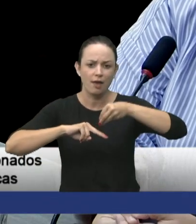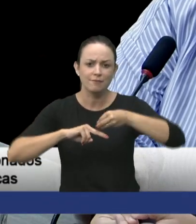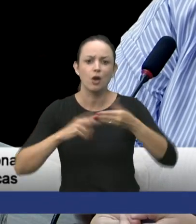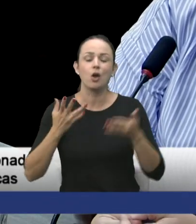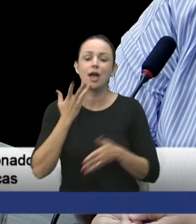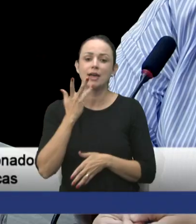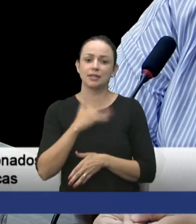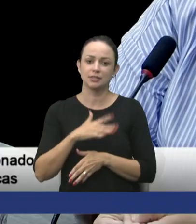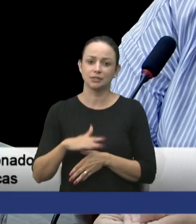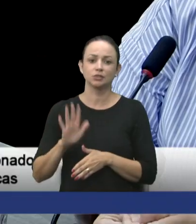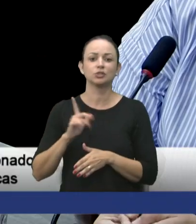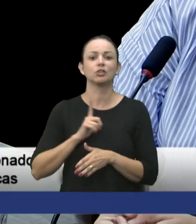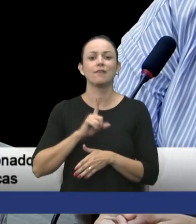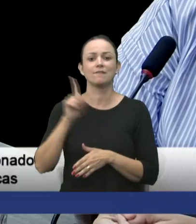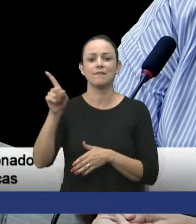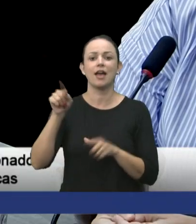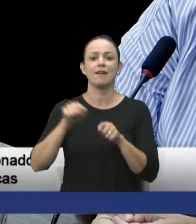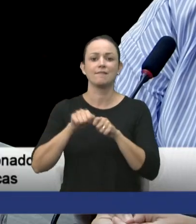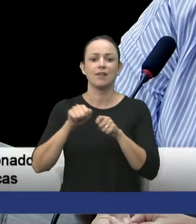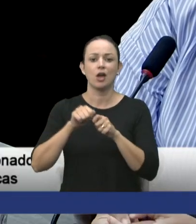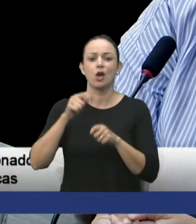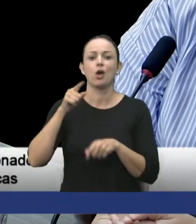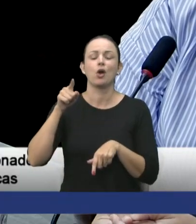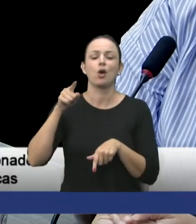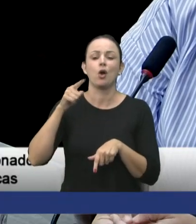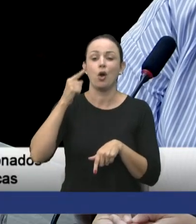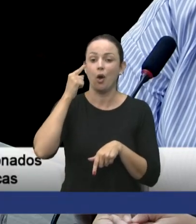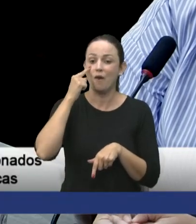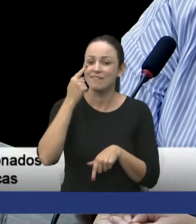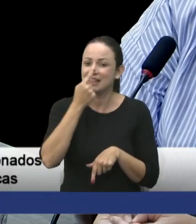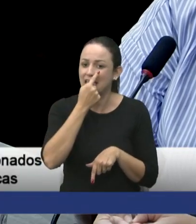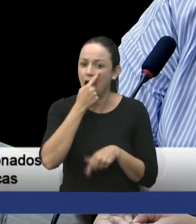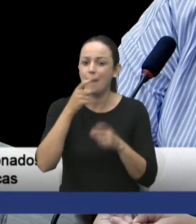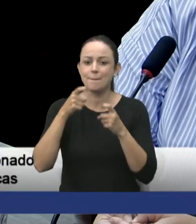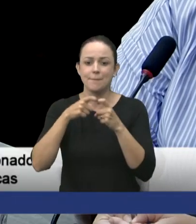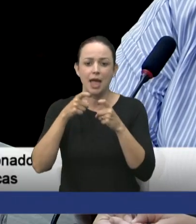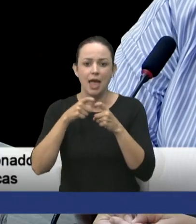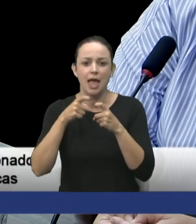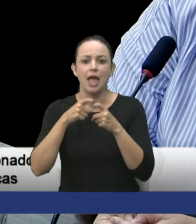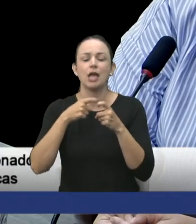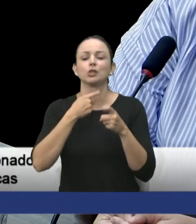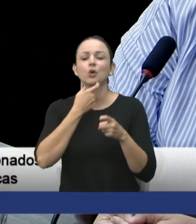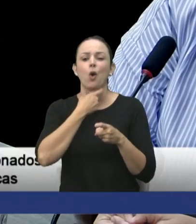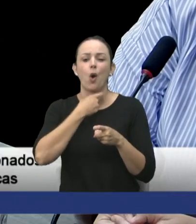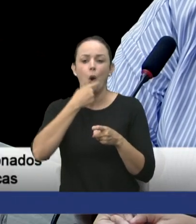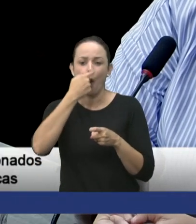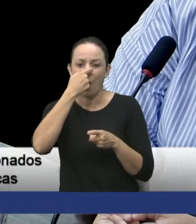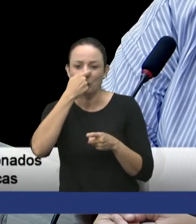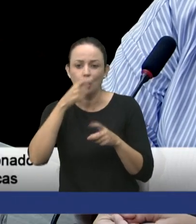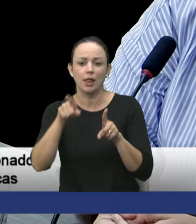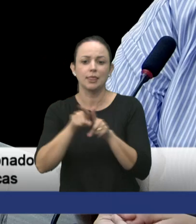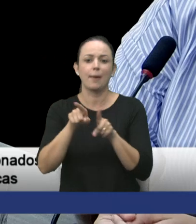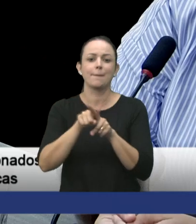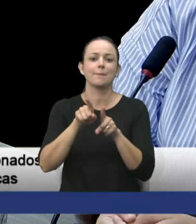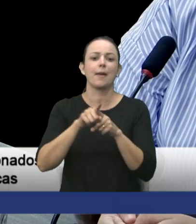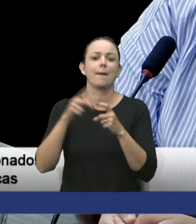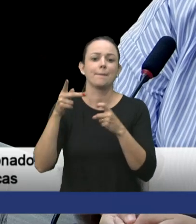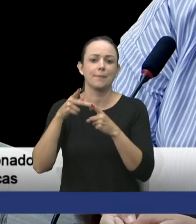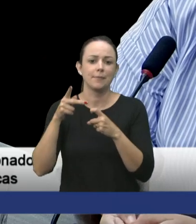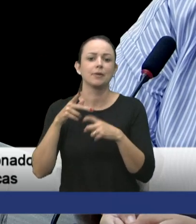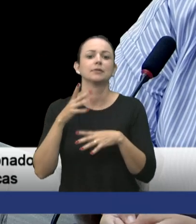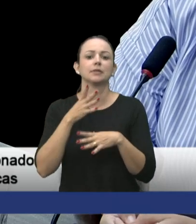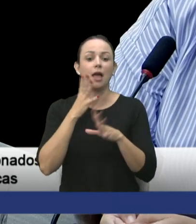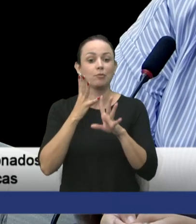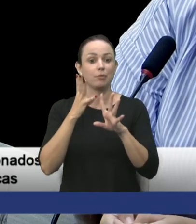passam no oftalmo, no otorrino, no psiquiatra. Então, nós estamos adiantando bastante a nossa